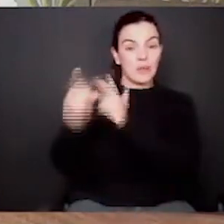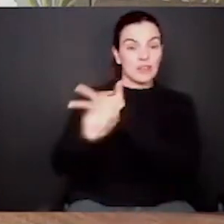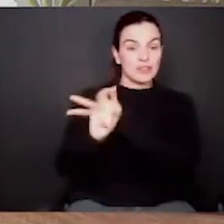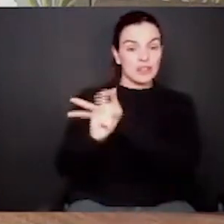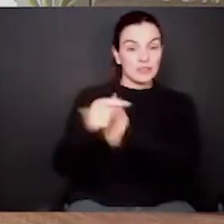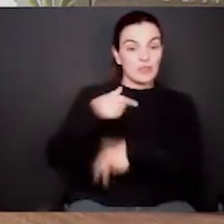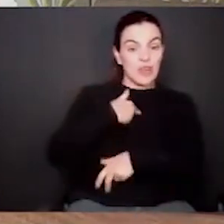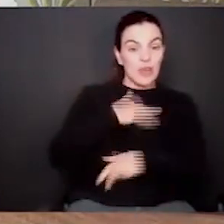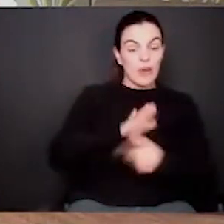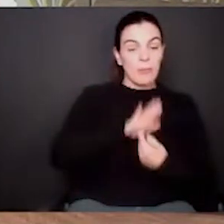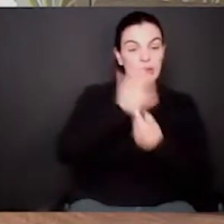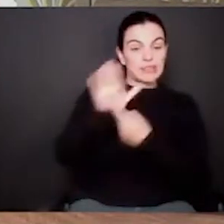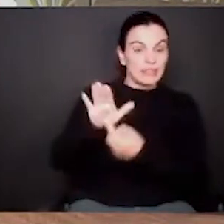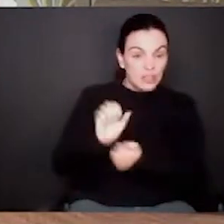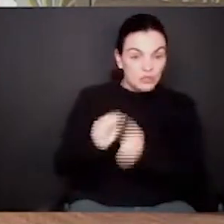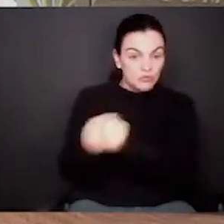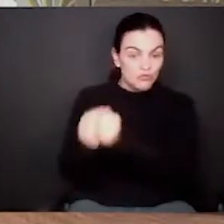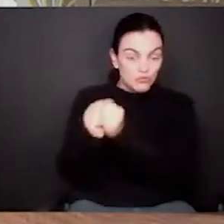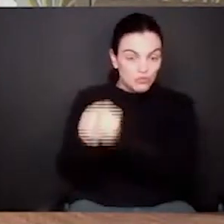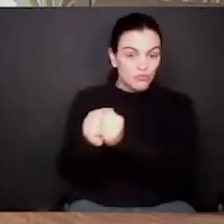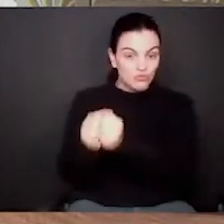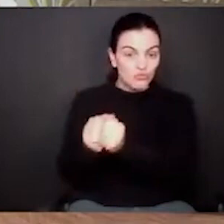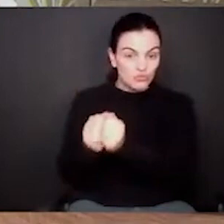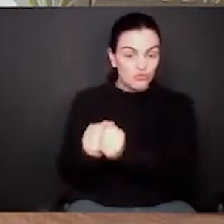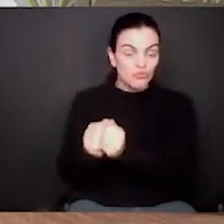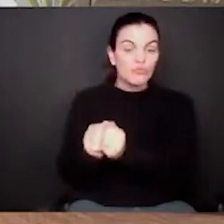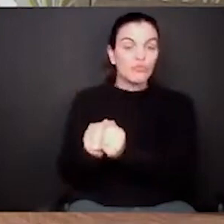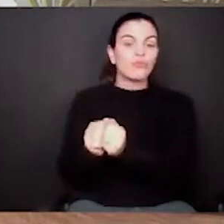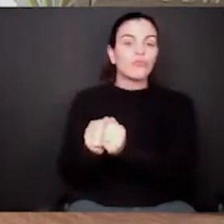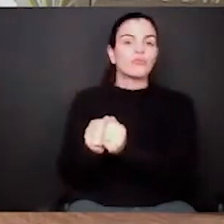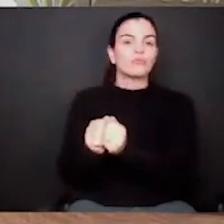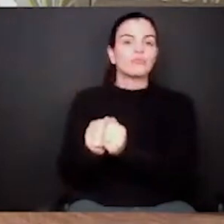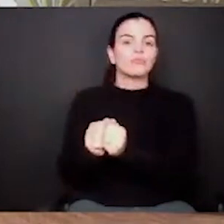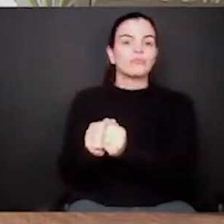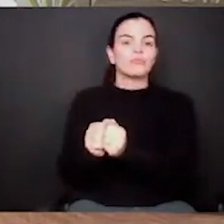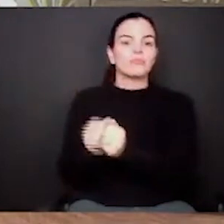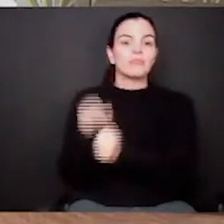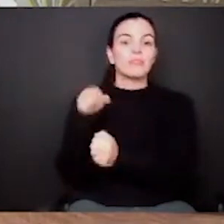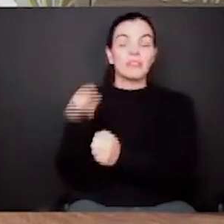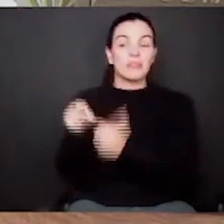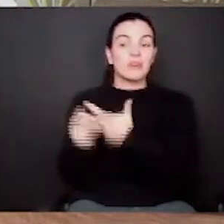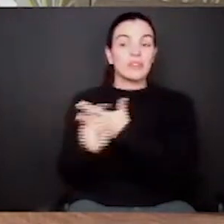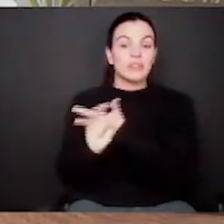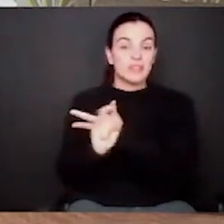na íntegra pelo Poder Executivo e foi transformado em decreto,